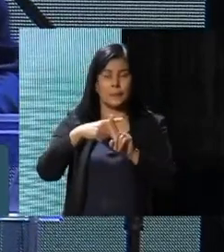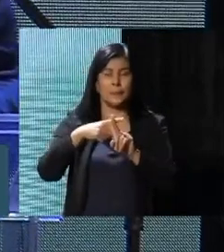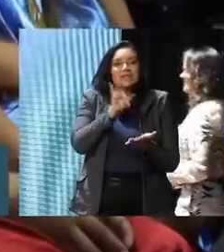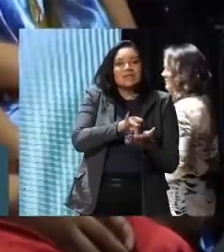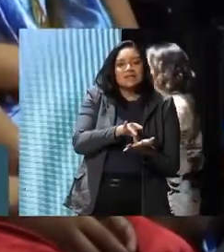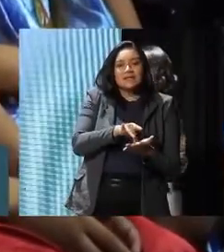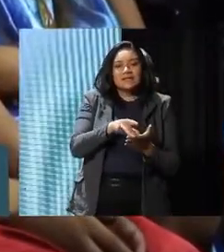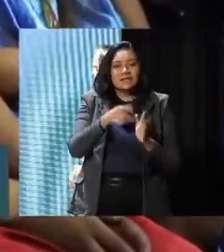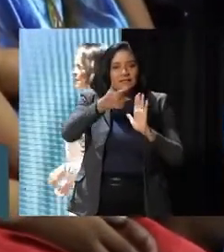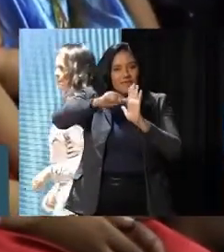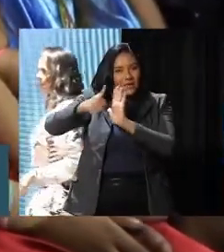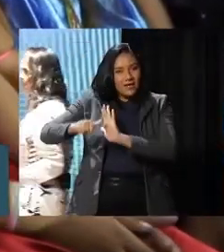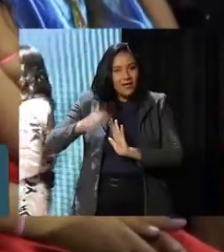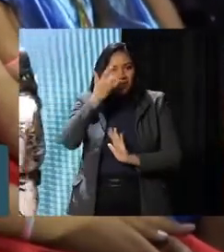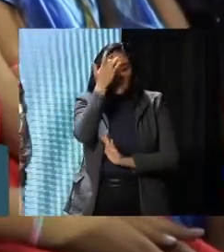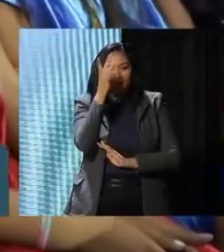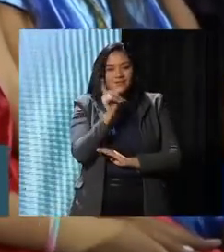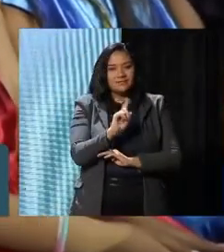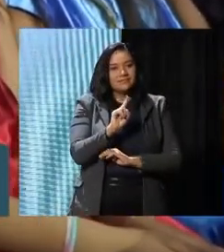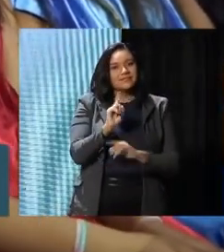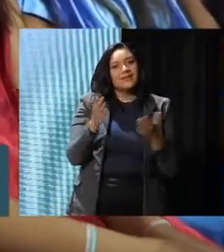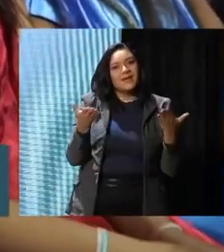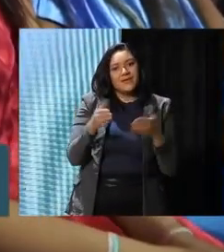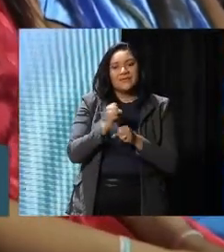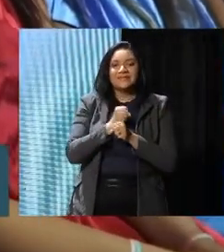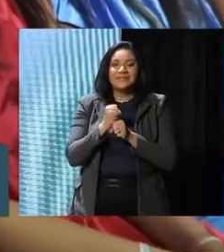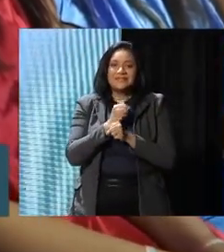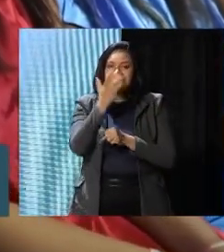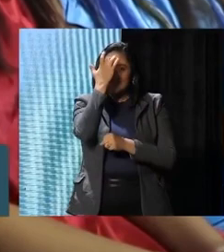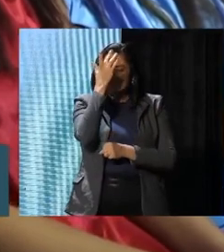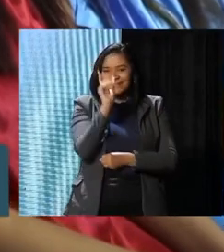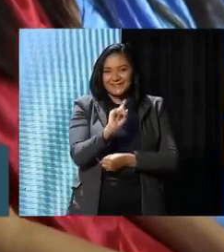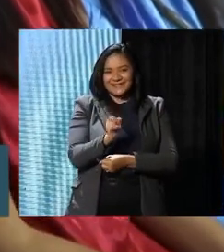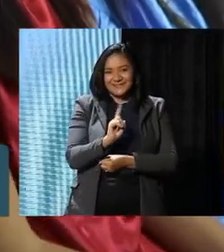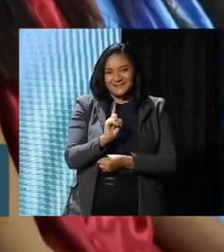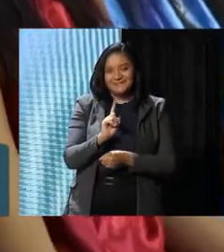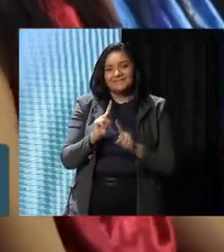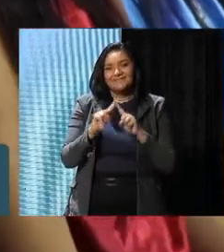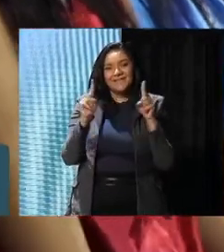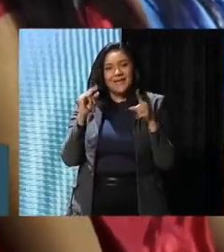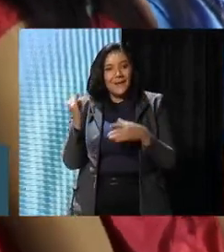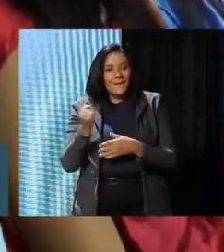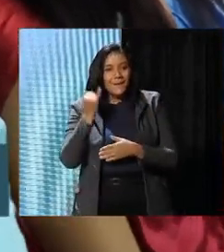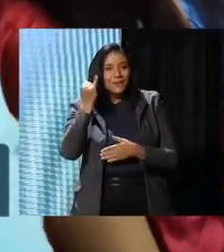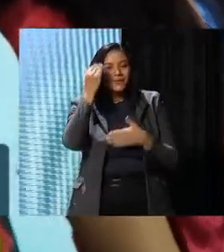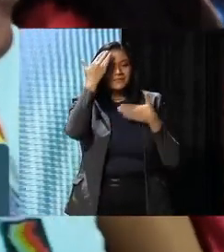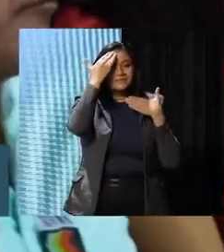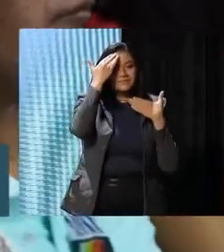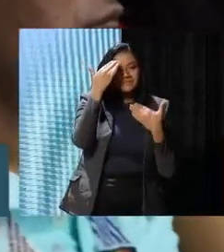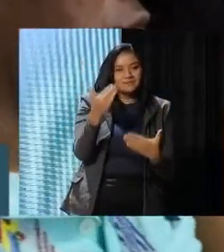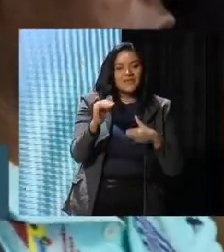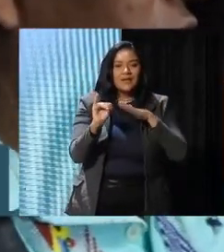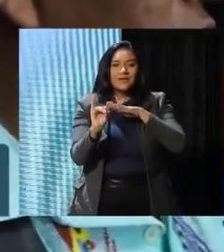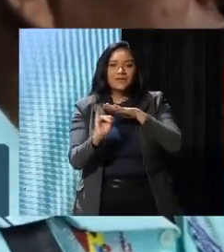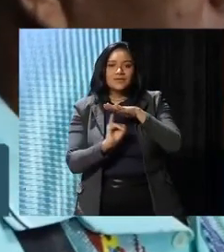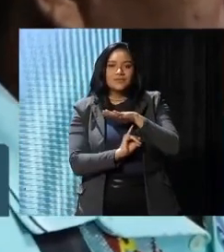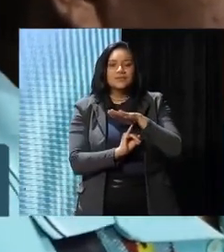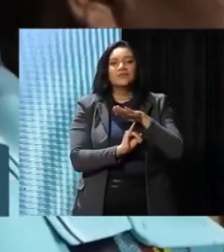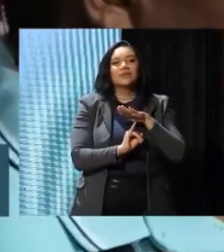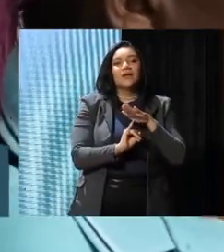prêmio Piauí de inclusão social contribui para que o trabalho das instituições seja ainda mais